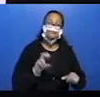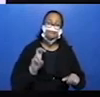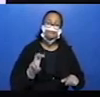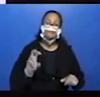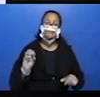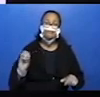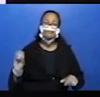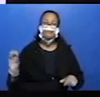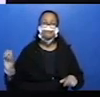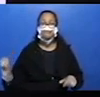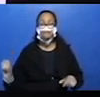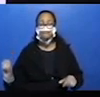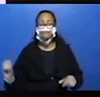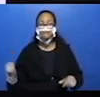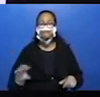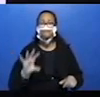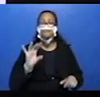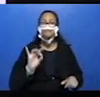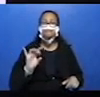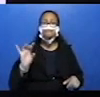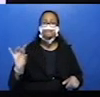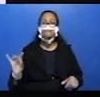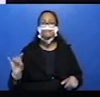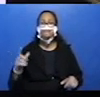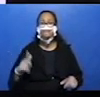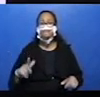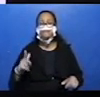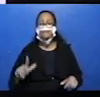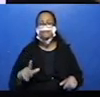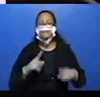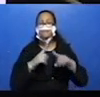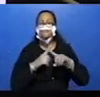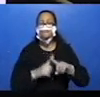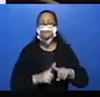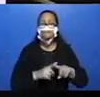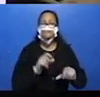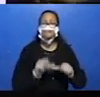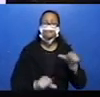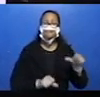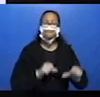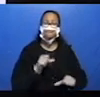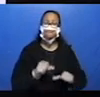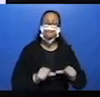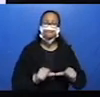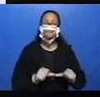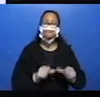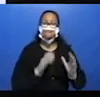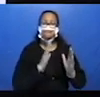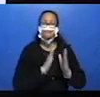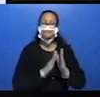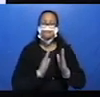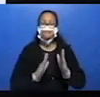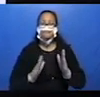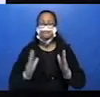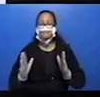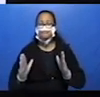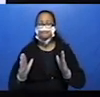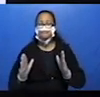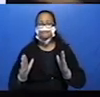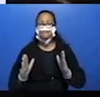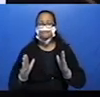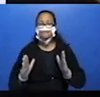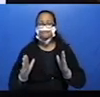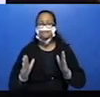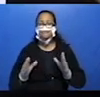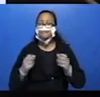tá? Então, cada vez que eu multiplico, ele muda de ordem. Só tenho que reparar, se eu estou multiplicando por